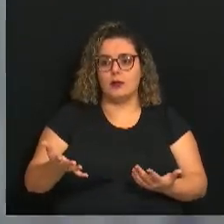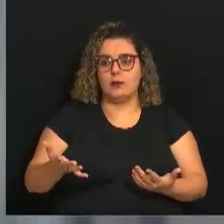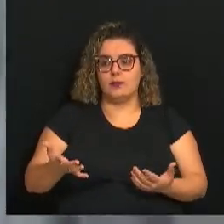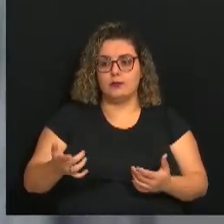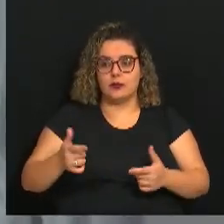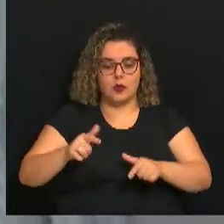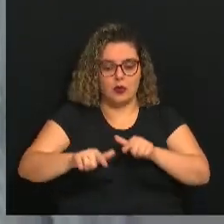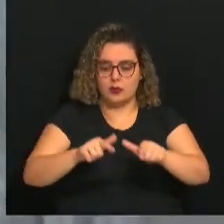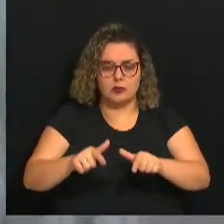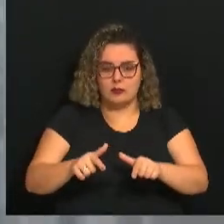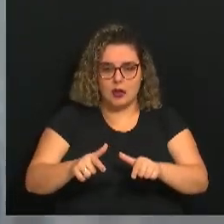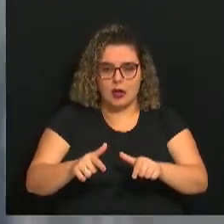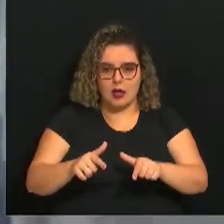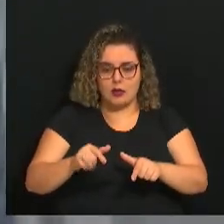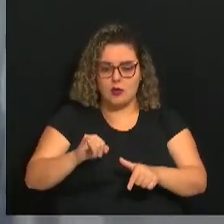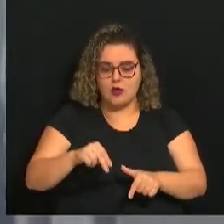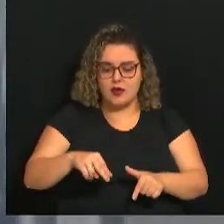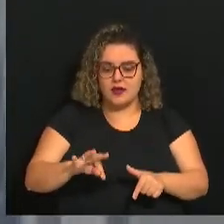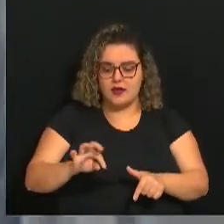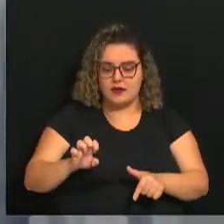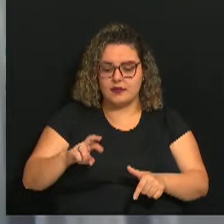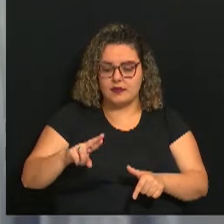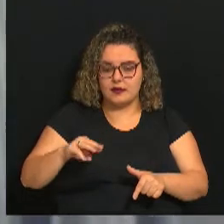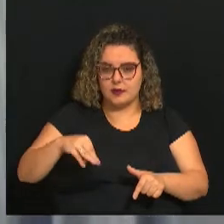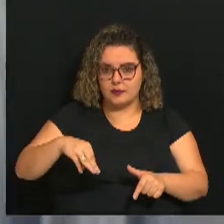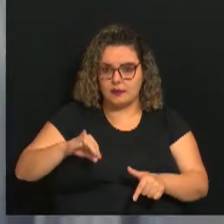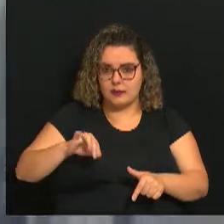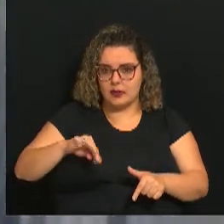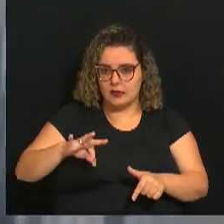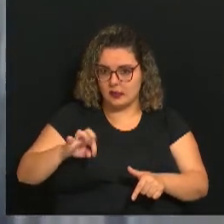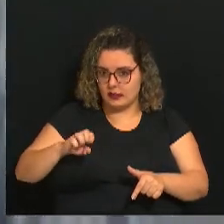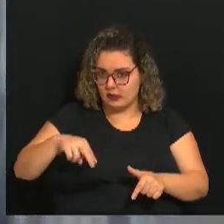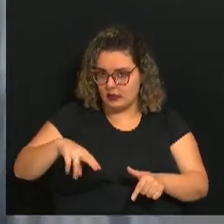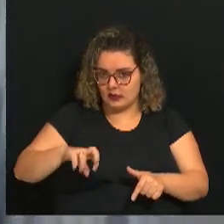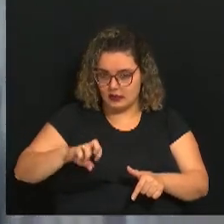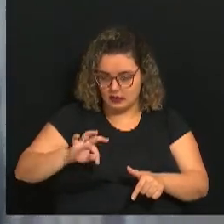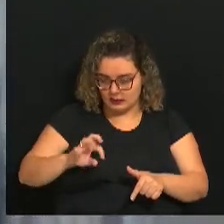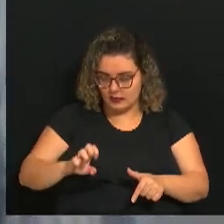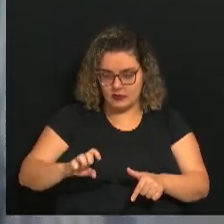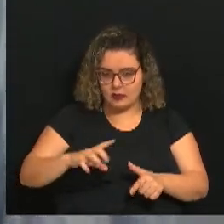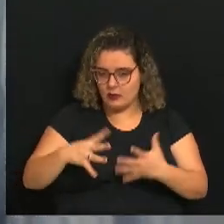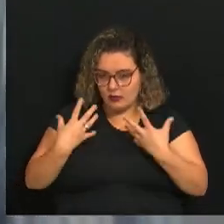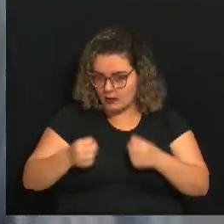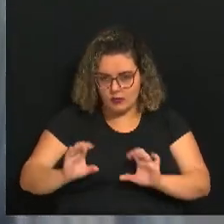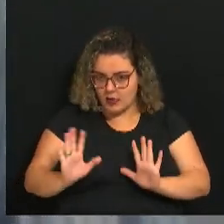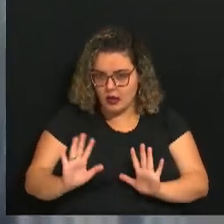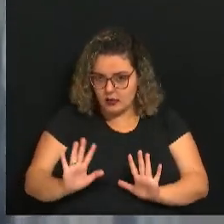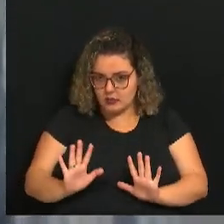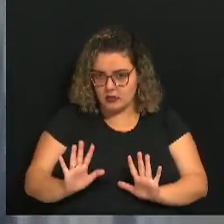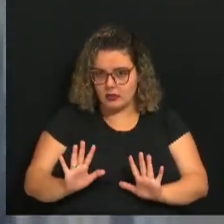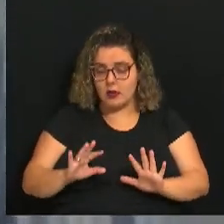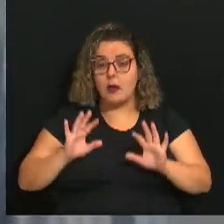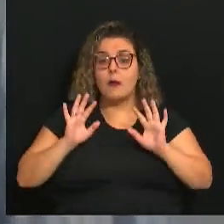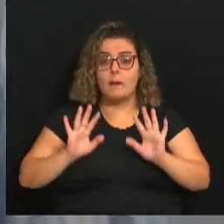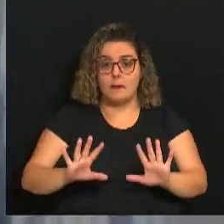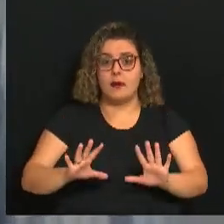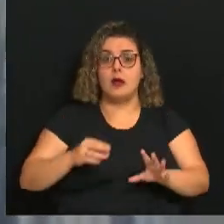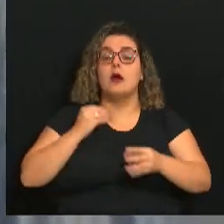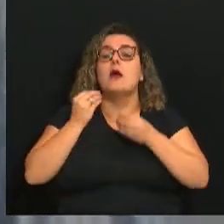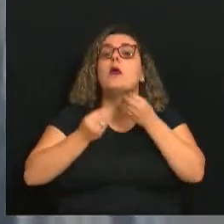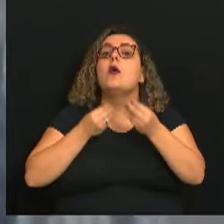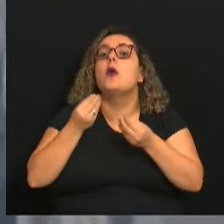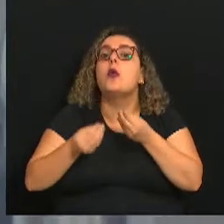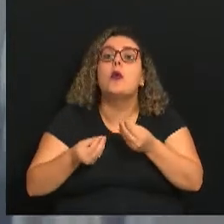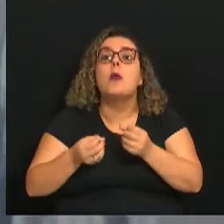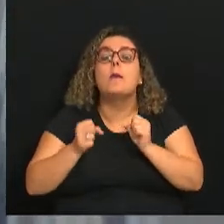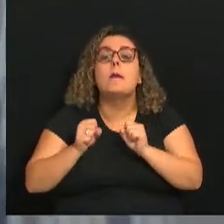intermitente em qualquer ambiente, em qualquer lugar. Eu só estou aqui trabalhando um elemento de que como pode ser trabalhado